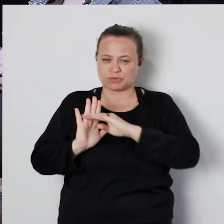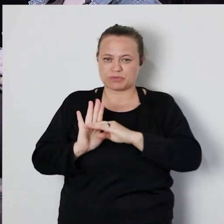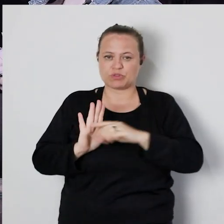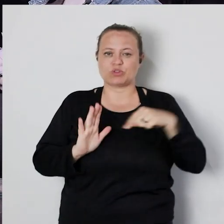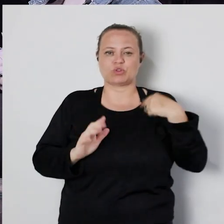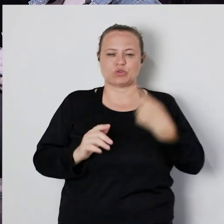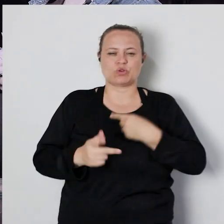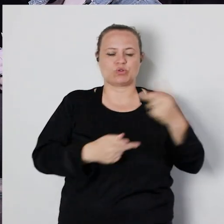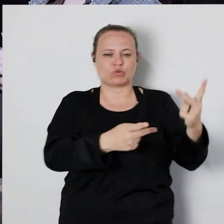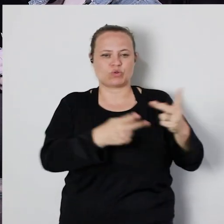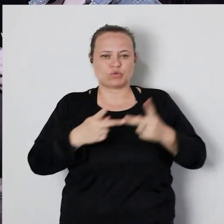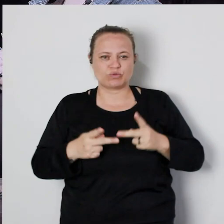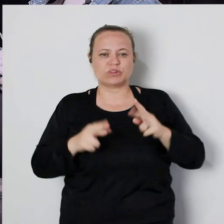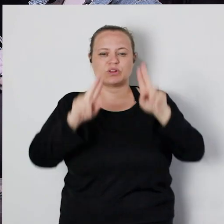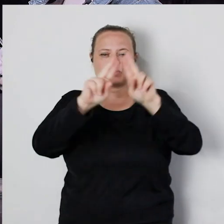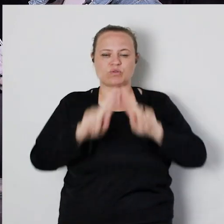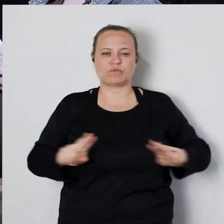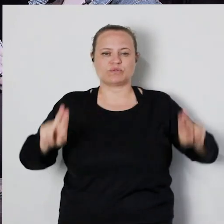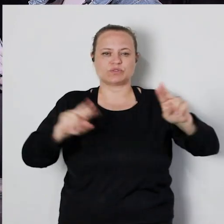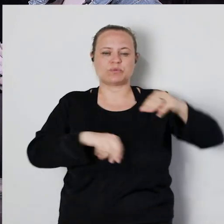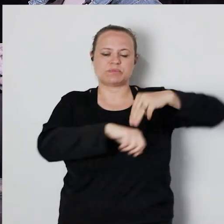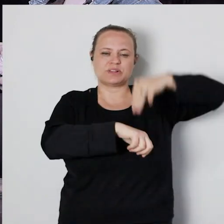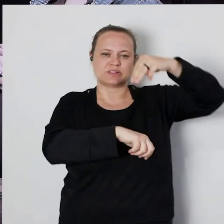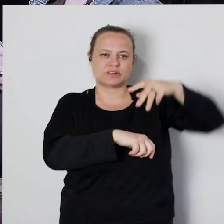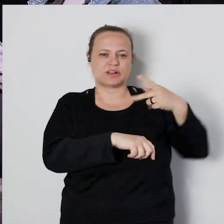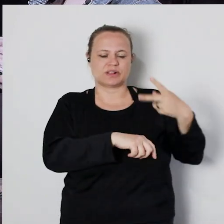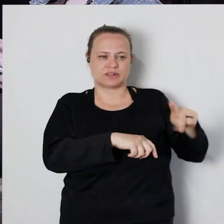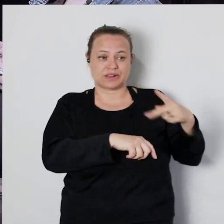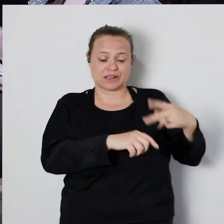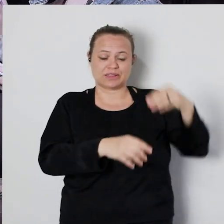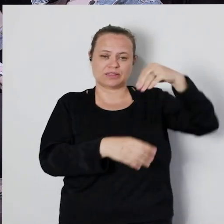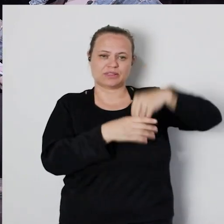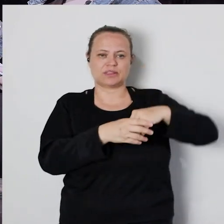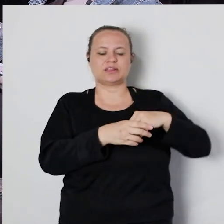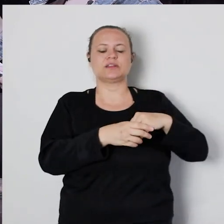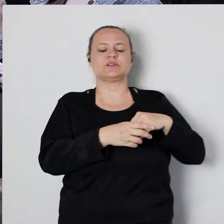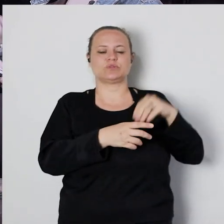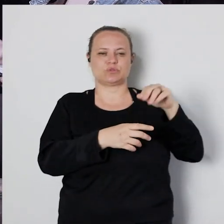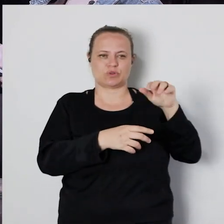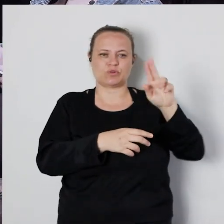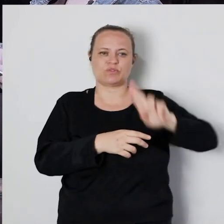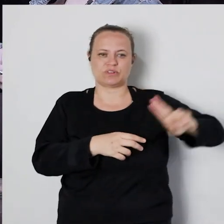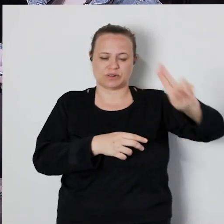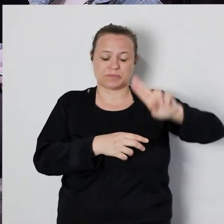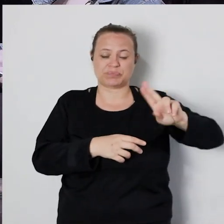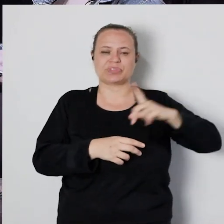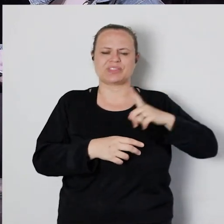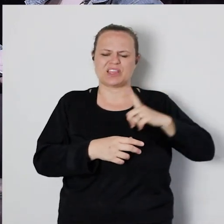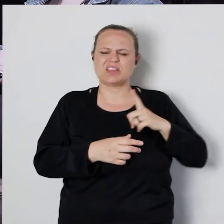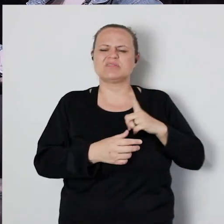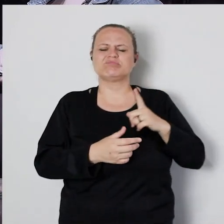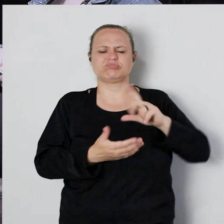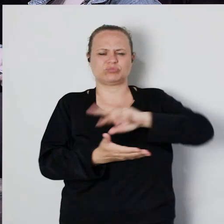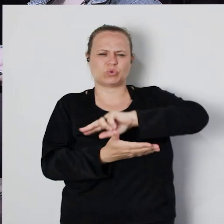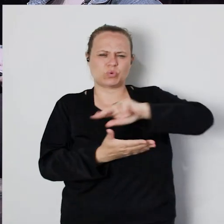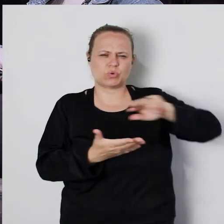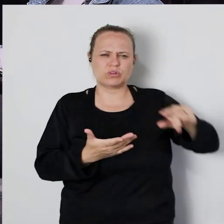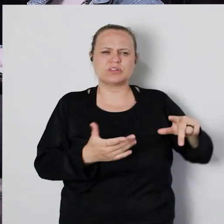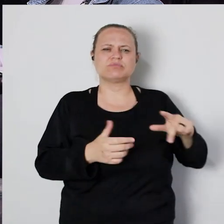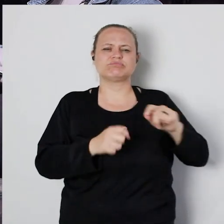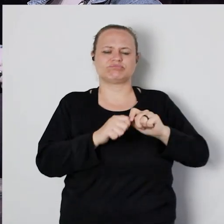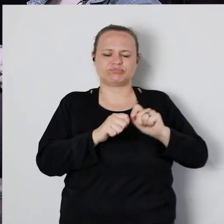Cultura Viva, que é a reformulação do programa, né? Muito massa, que a gente convida pela UFSC, né? Convida Isso, também, mestrado então, tá, também